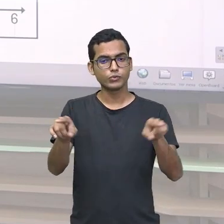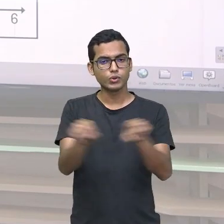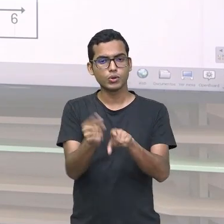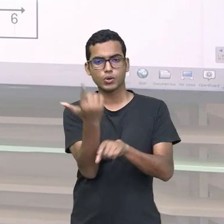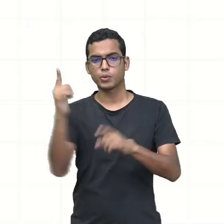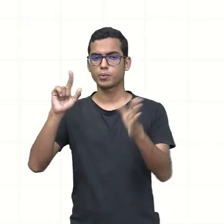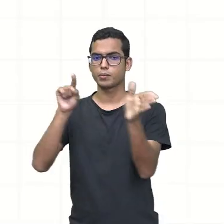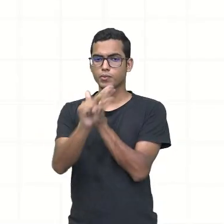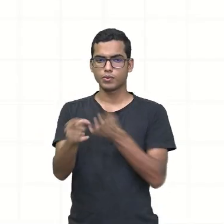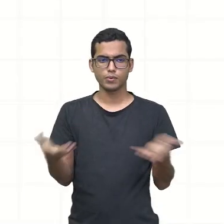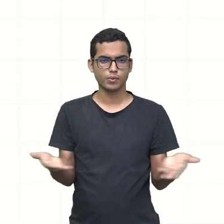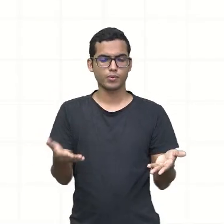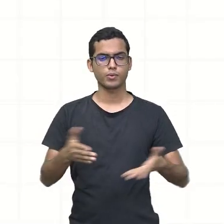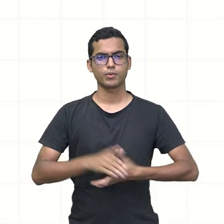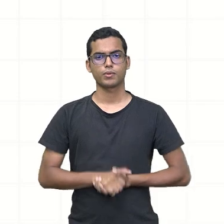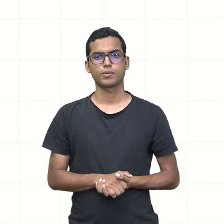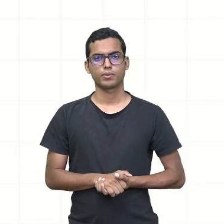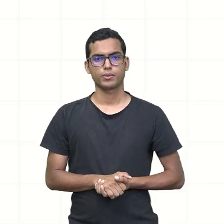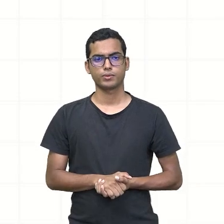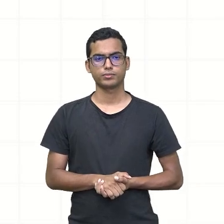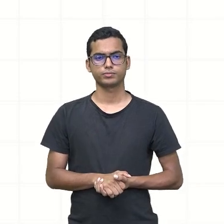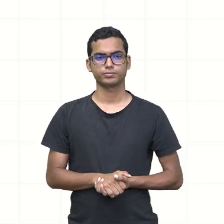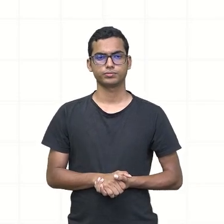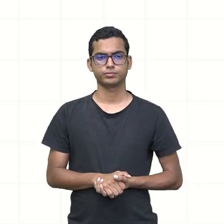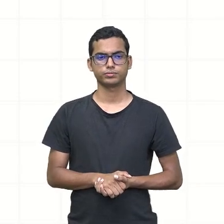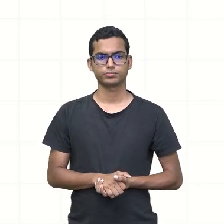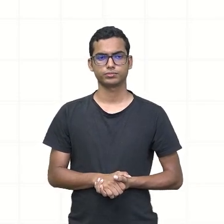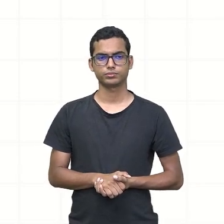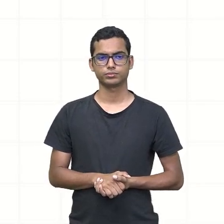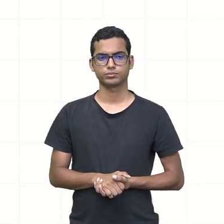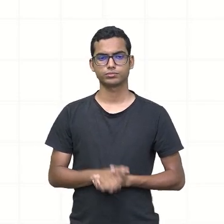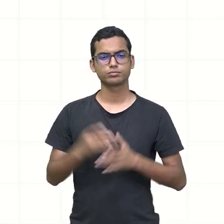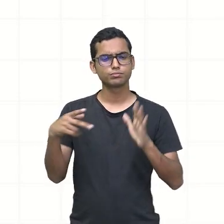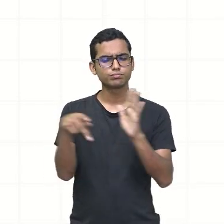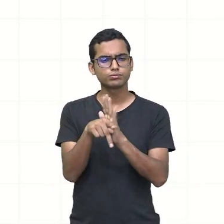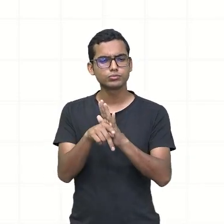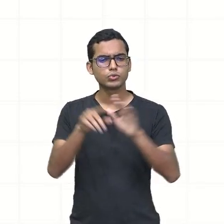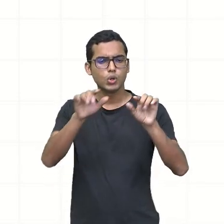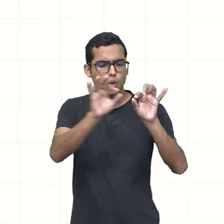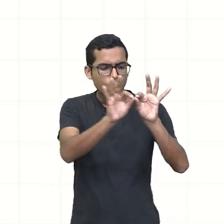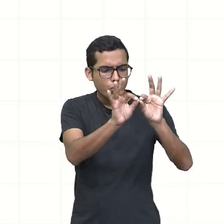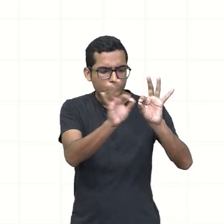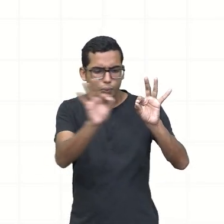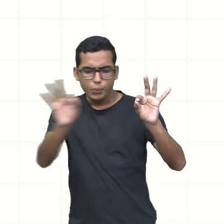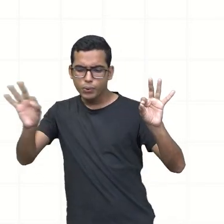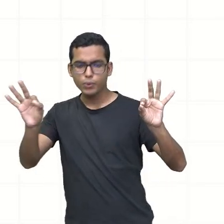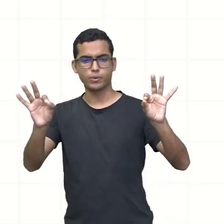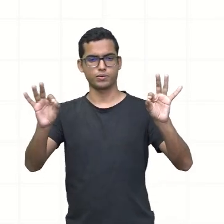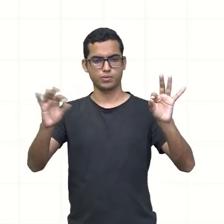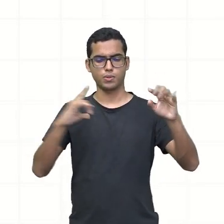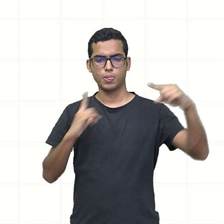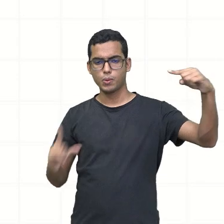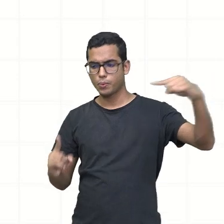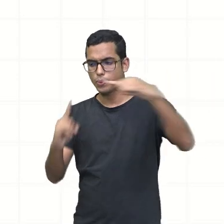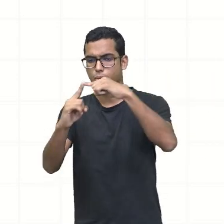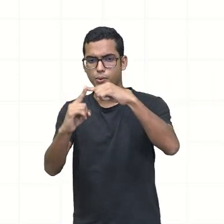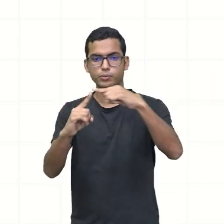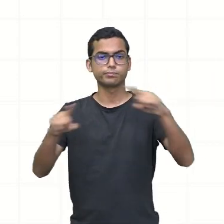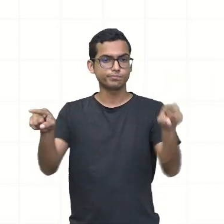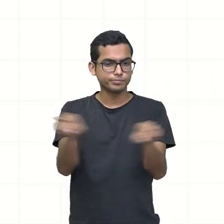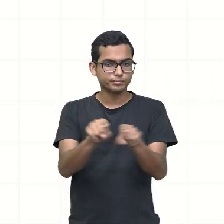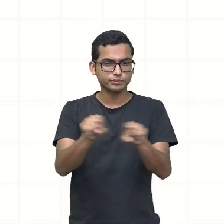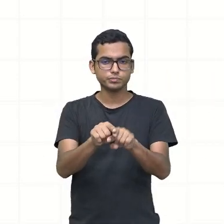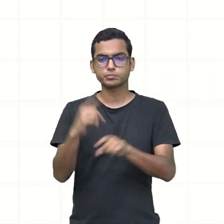acompanha. Olha o enunciado. As arestas ou segmento de linha que conectam dois vértices consecutivos em